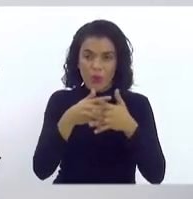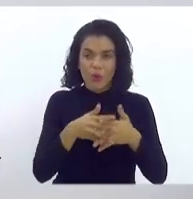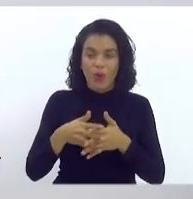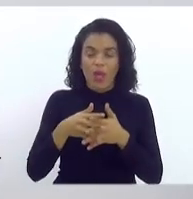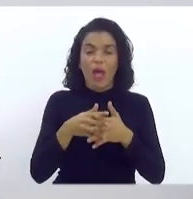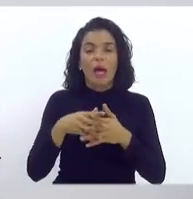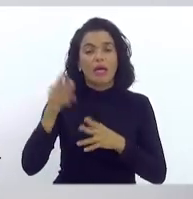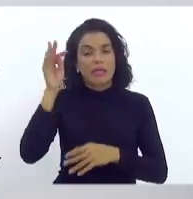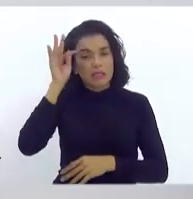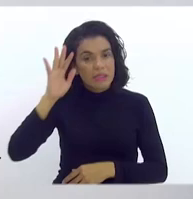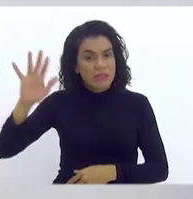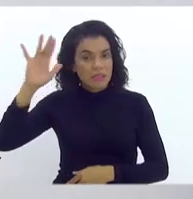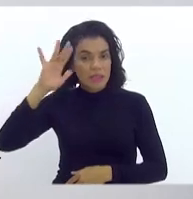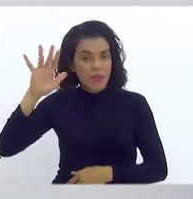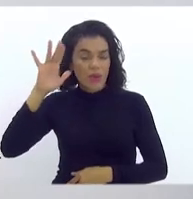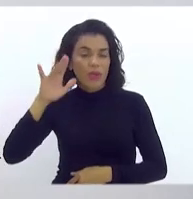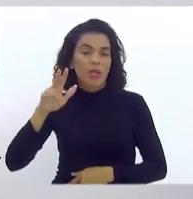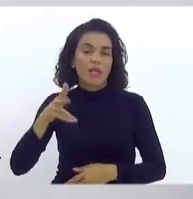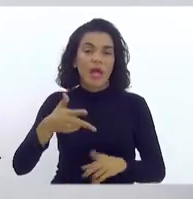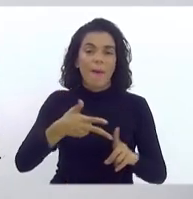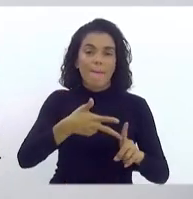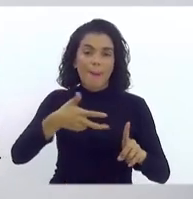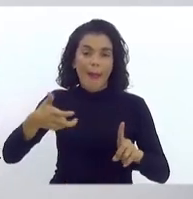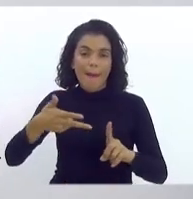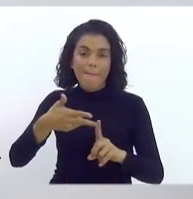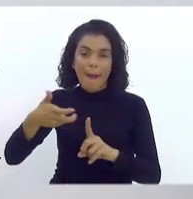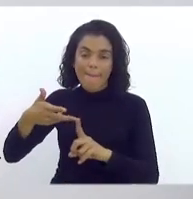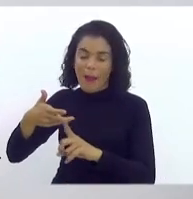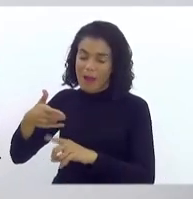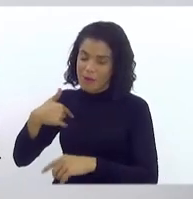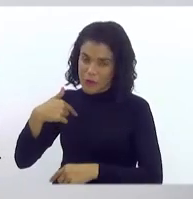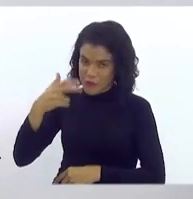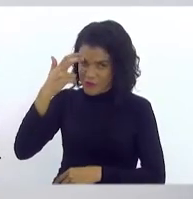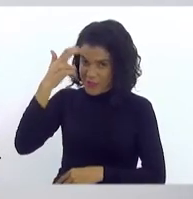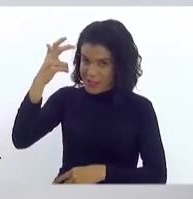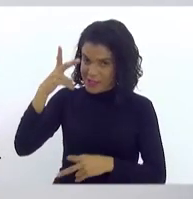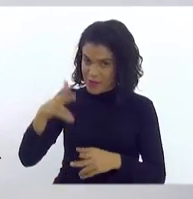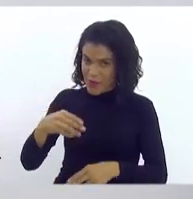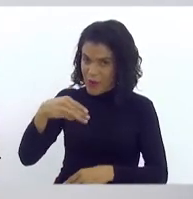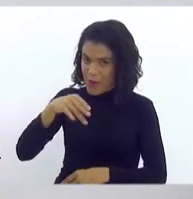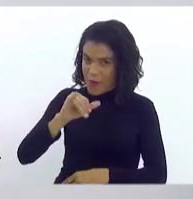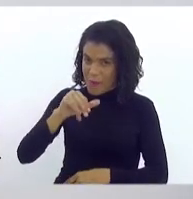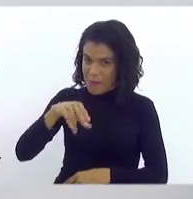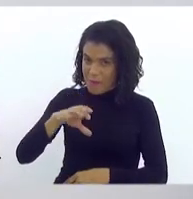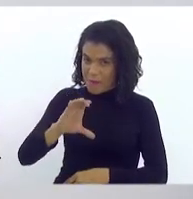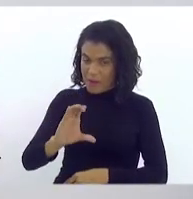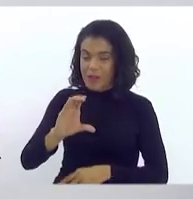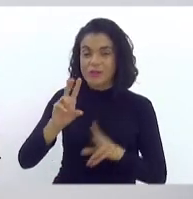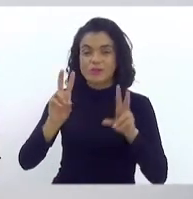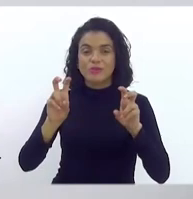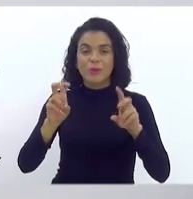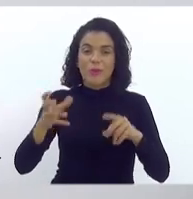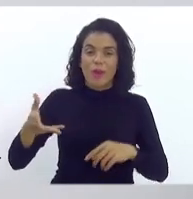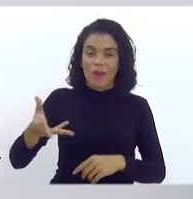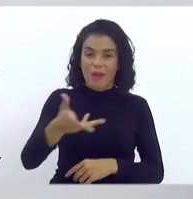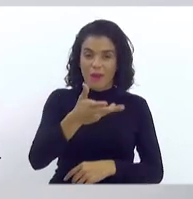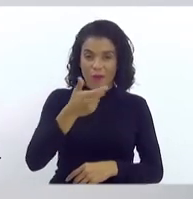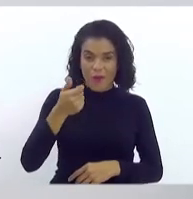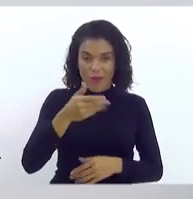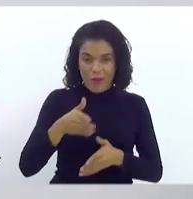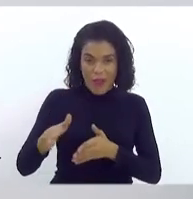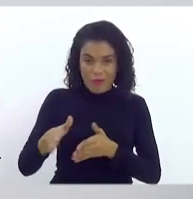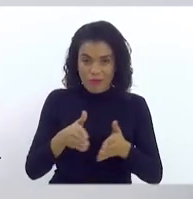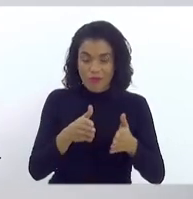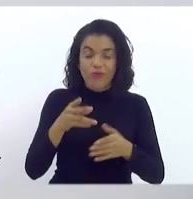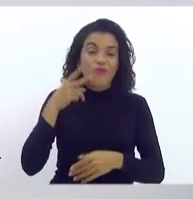tal. E eu não fui tão inteligente quanto o deputado Carlos Mink, que fez a dissertação de mestrado dele sobre a qualidade dos vinhos